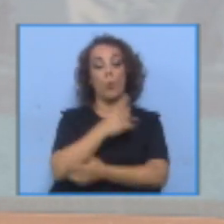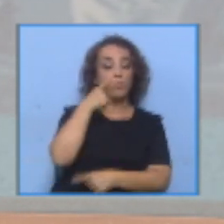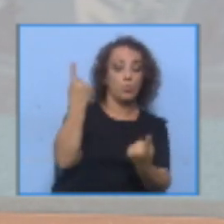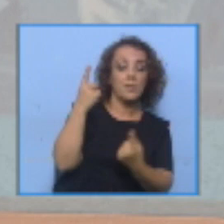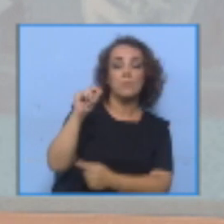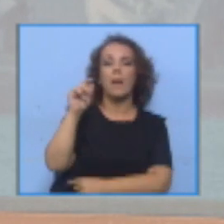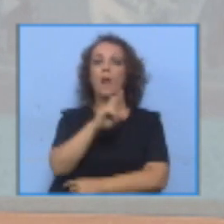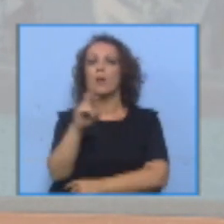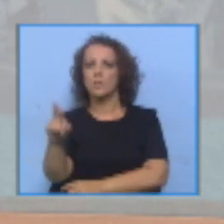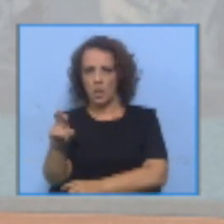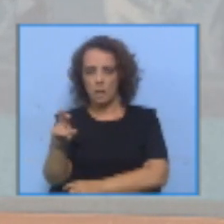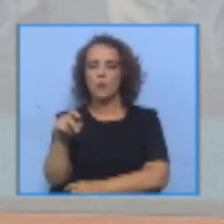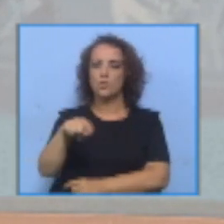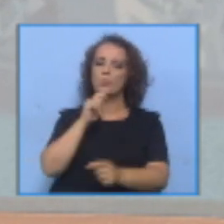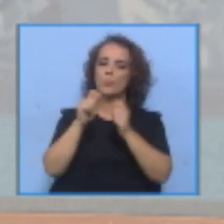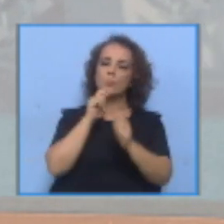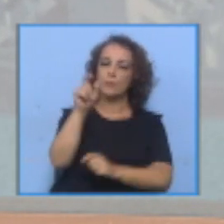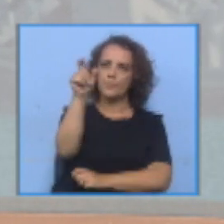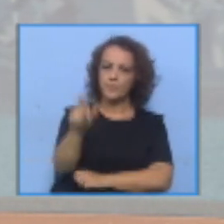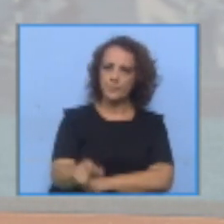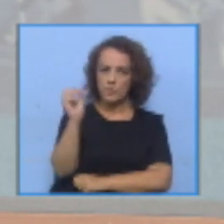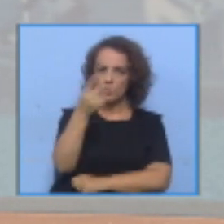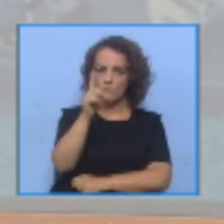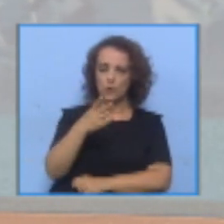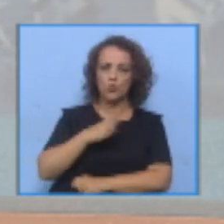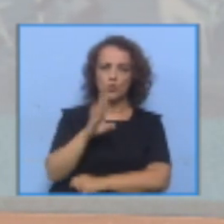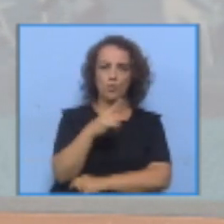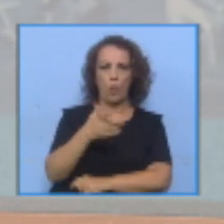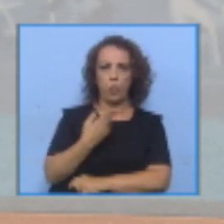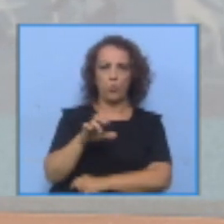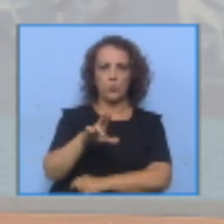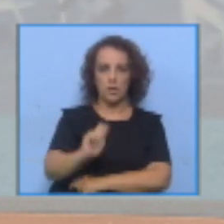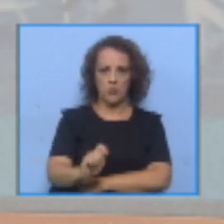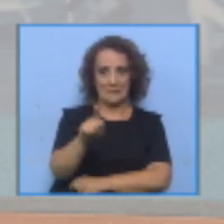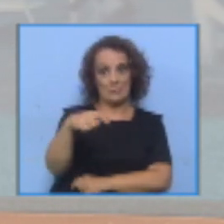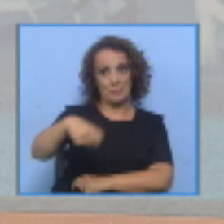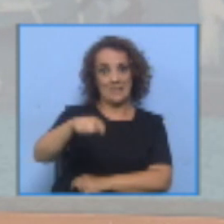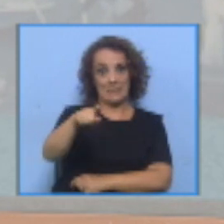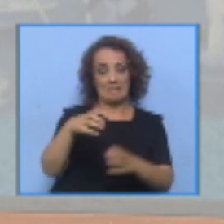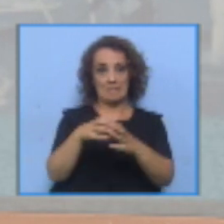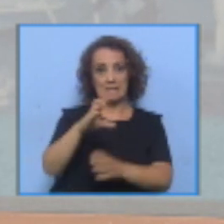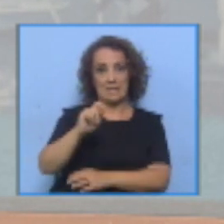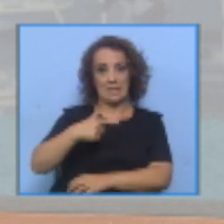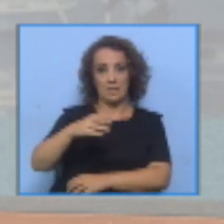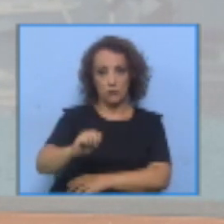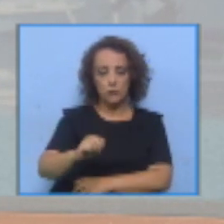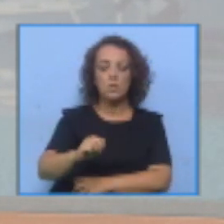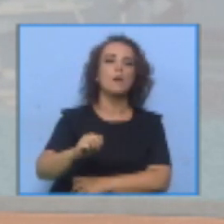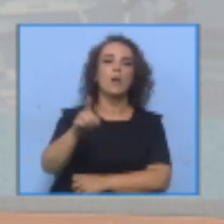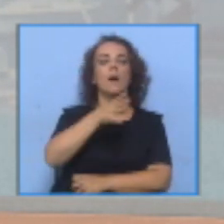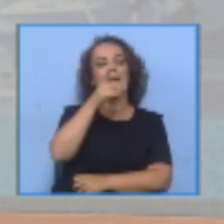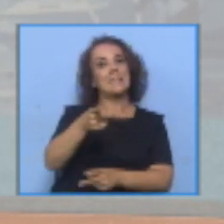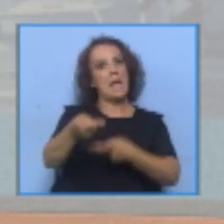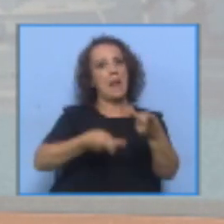entrevista precisamente com o Presidente da SEDES, o professor João Duque, a falar dessa análise. Portanto, há muito